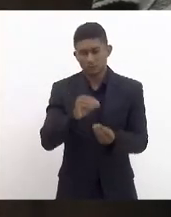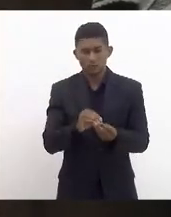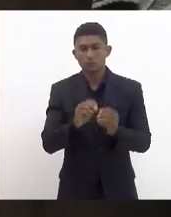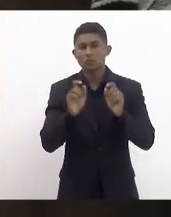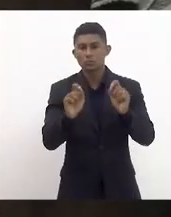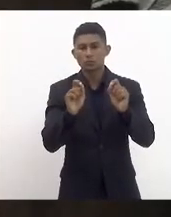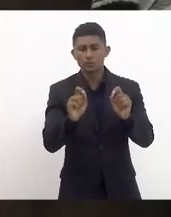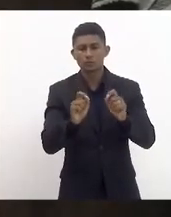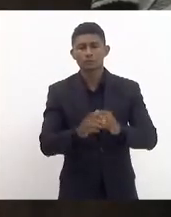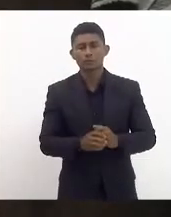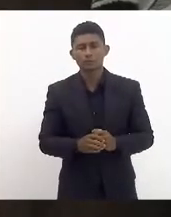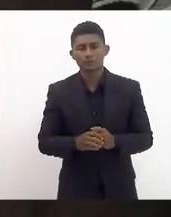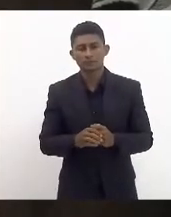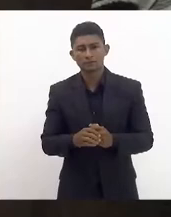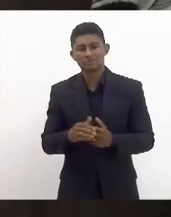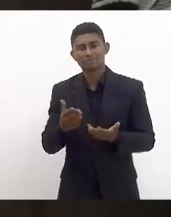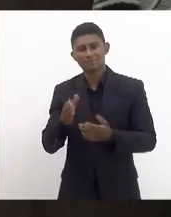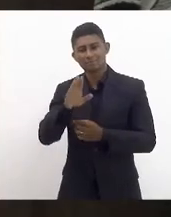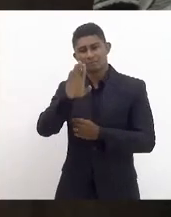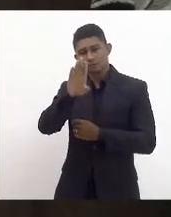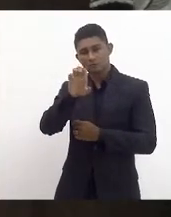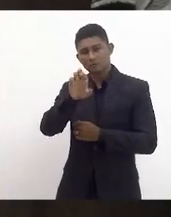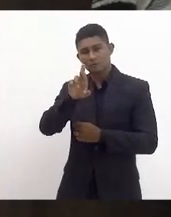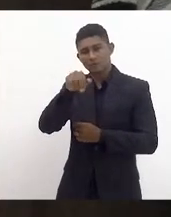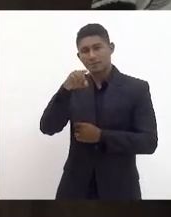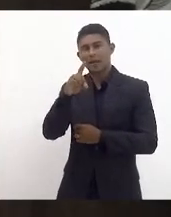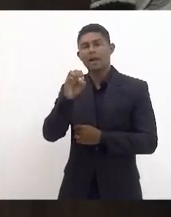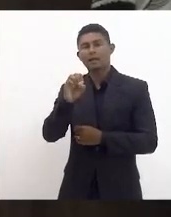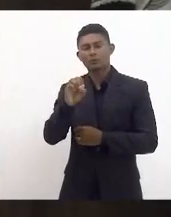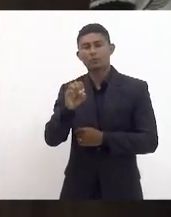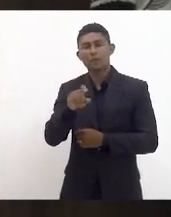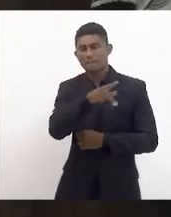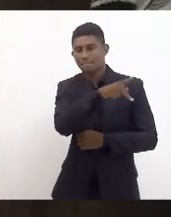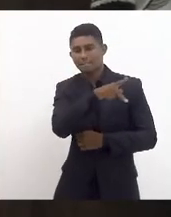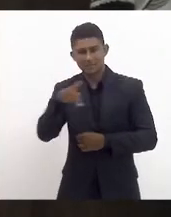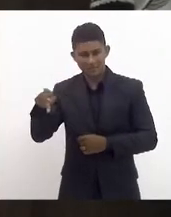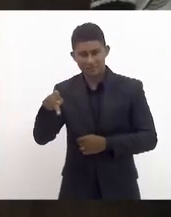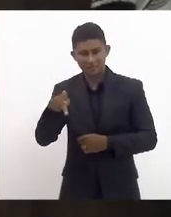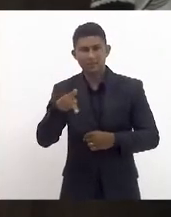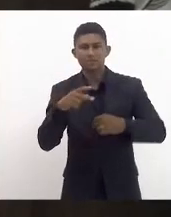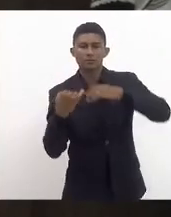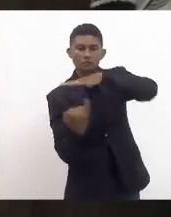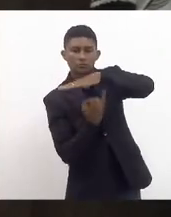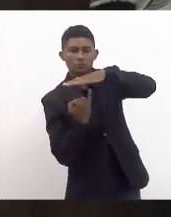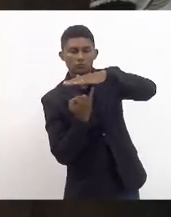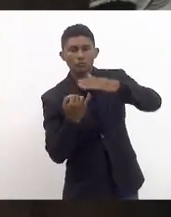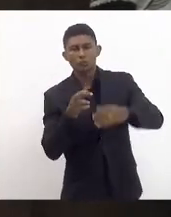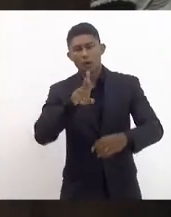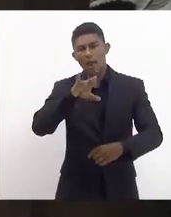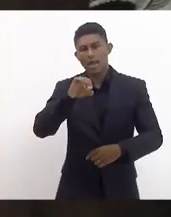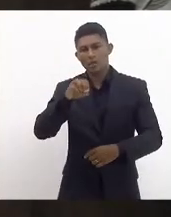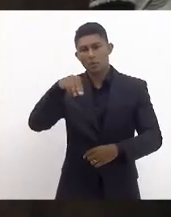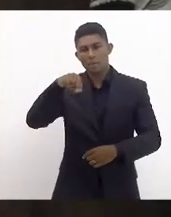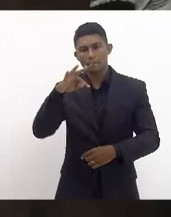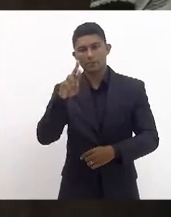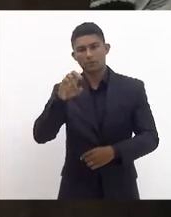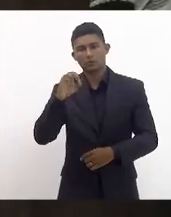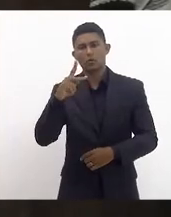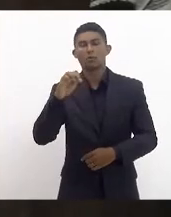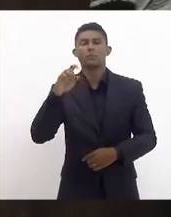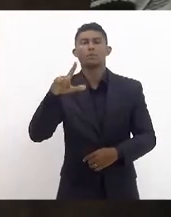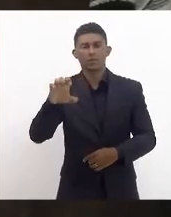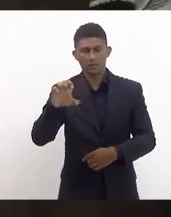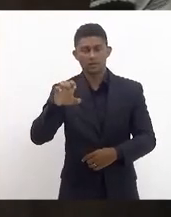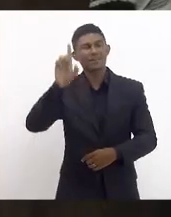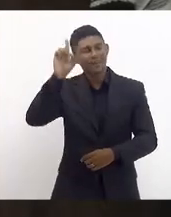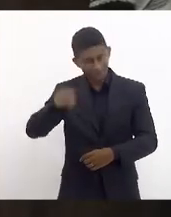manifestar. Bernardo Santoro preside o Instituto Rio Metrópole. Esse Instituto Rio Metrópole é o órgão executivo da